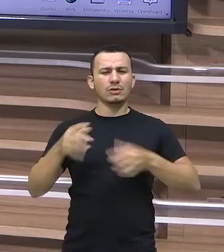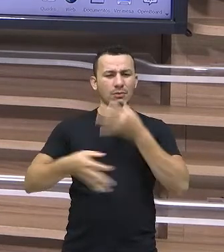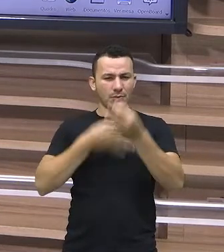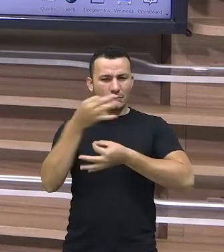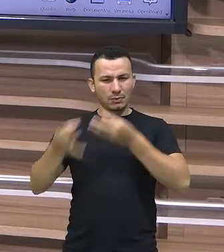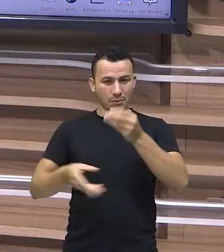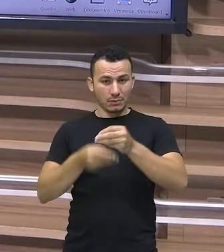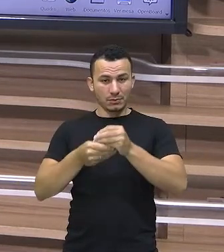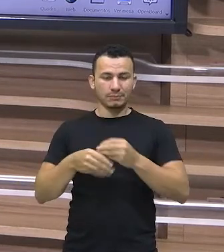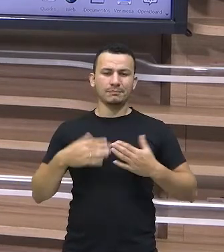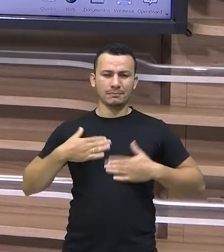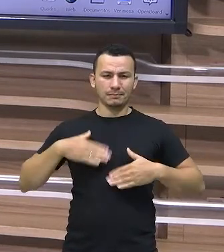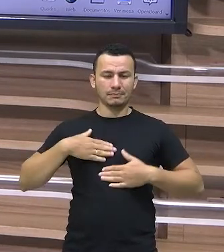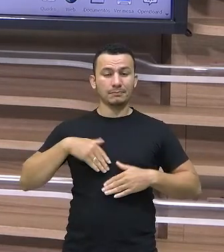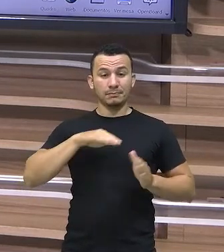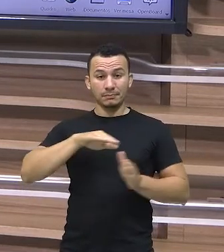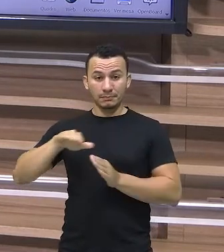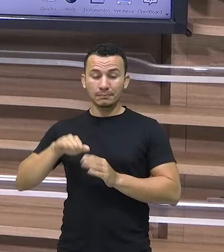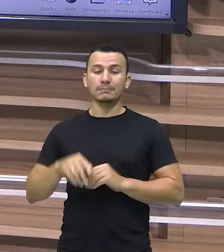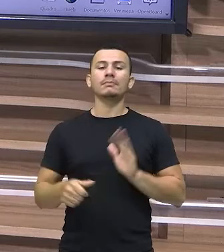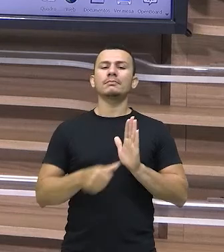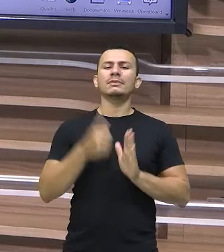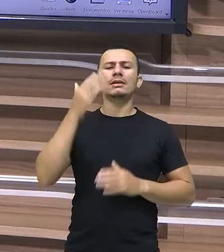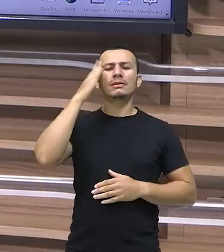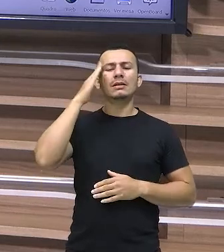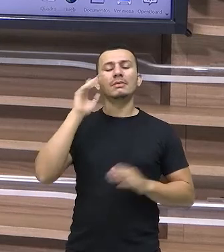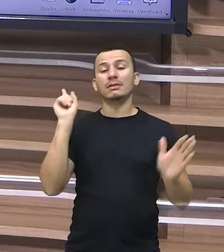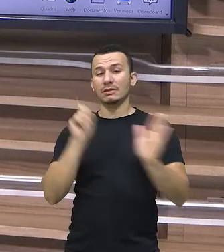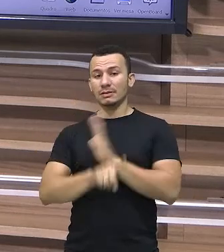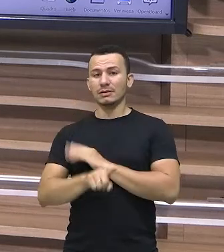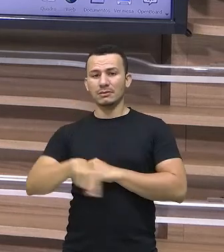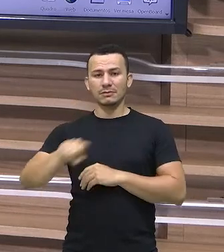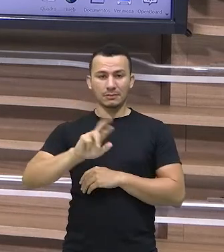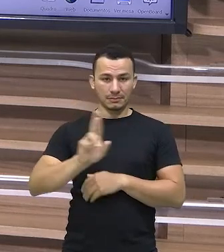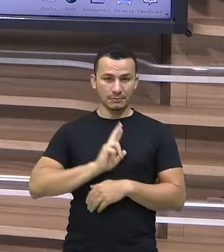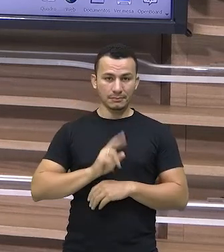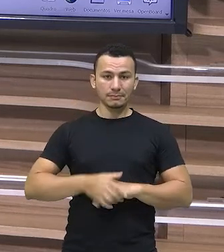Primeiro, vamos lá ver as nossas alternativas. Vamos a elas.